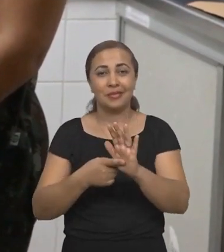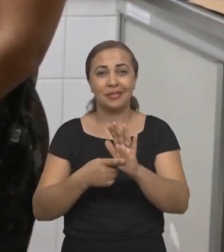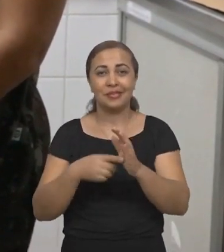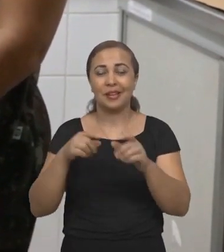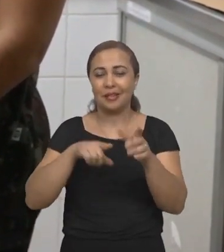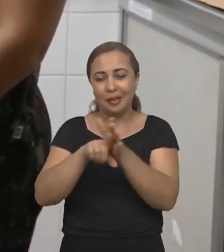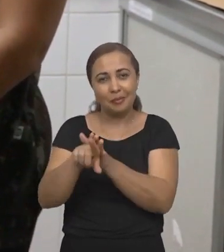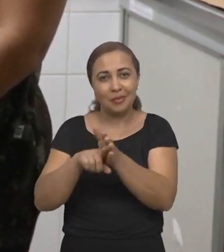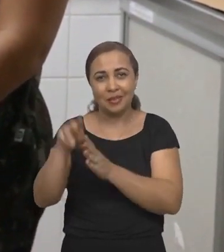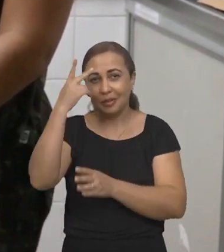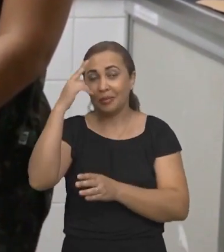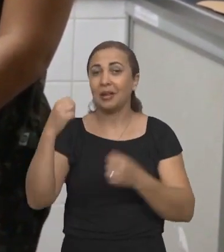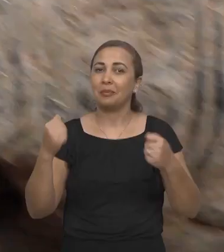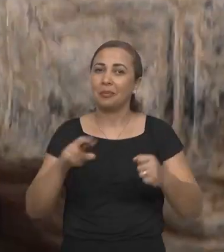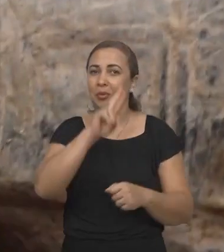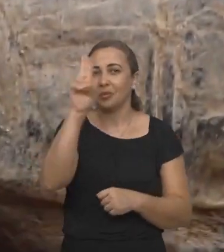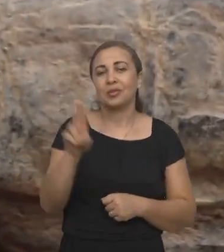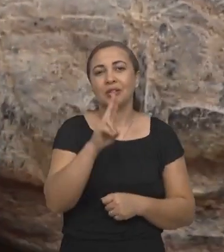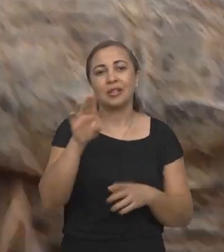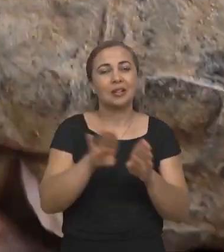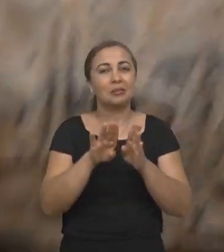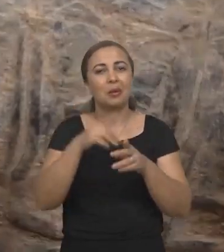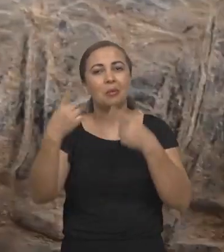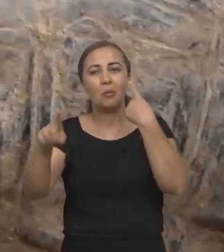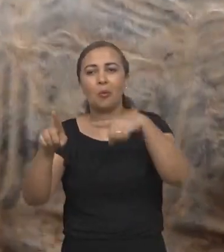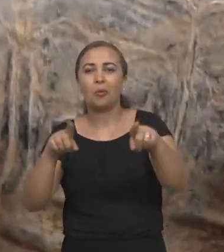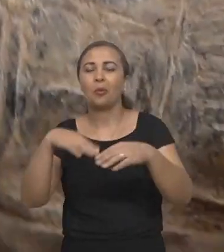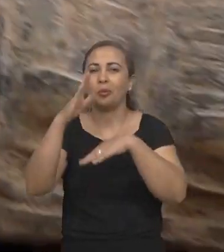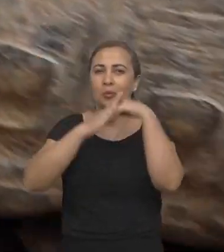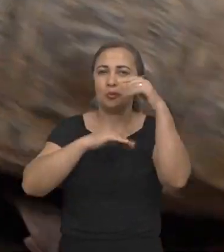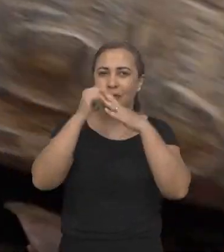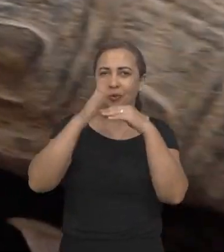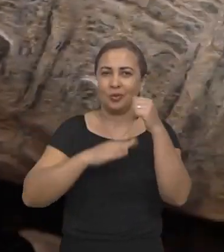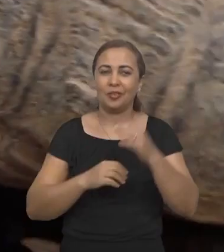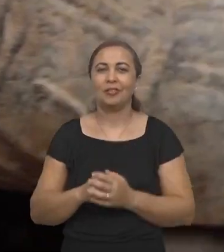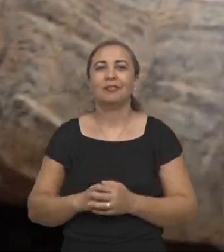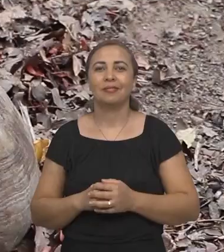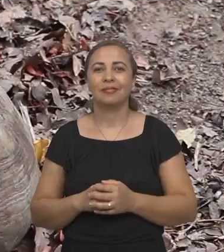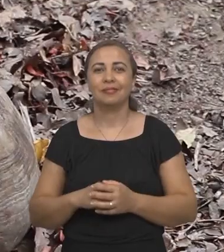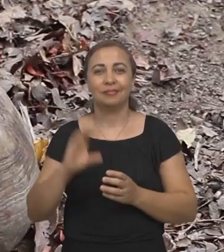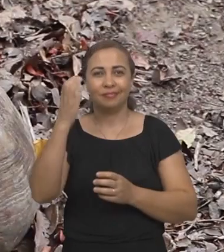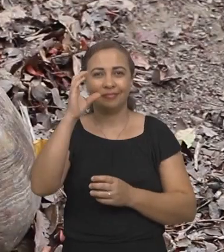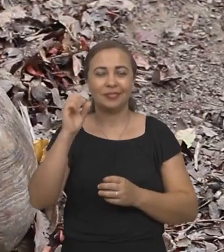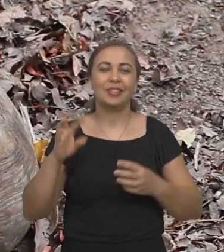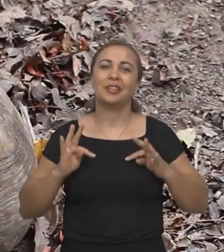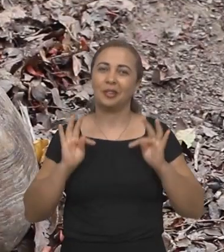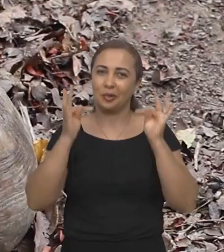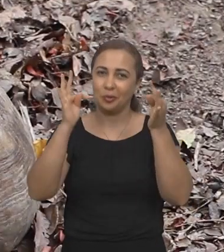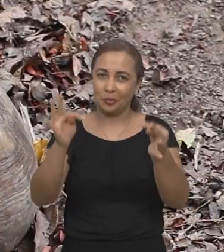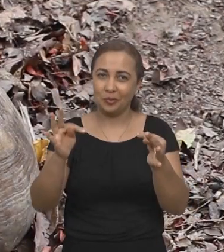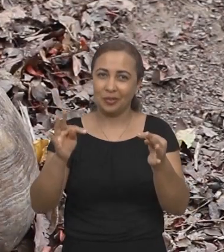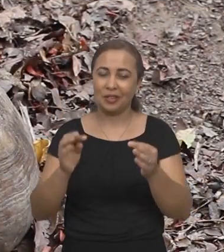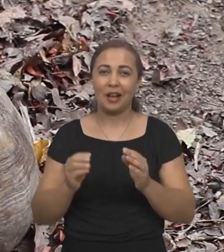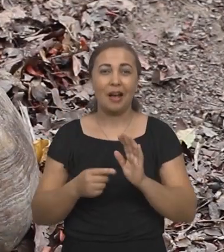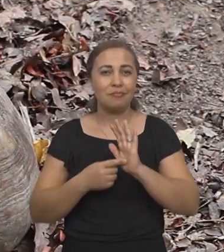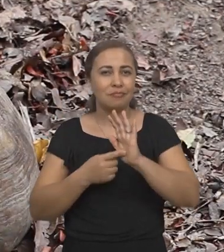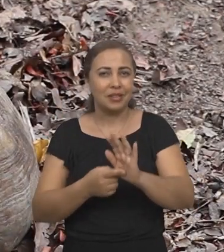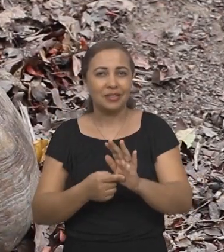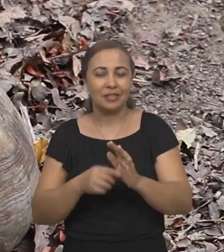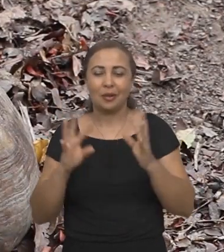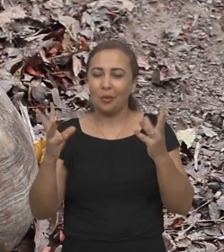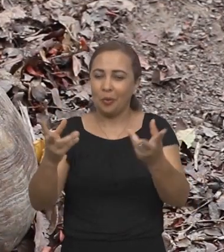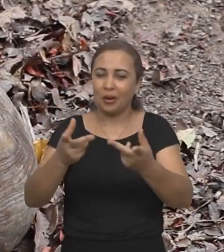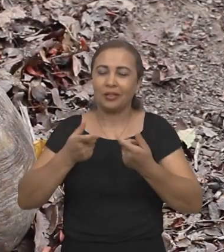da pesquisa para que possa ser utilizada também por outros profissionais. É a ciência e a tecnologia